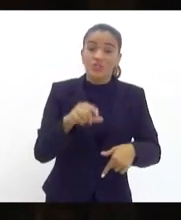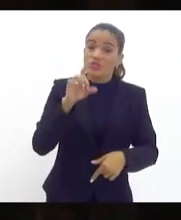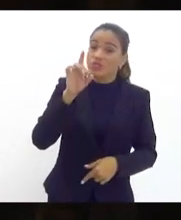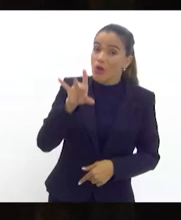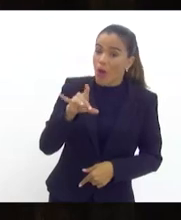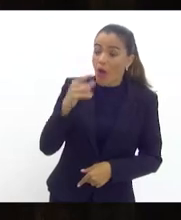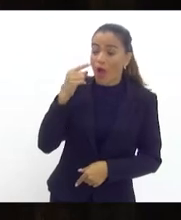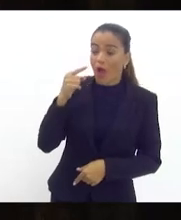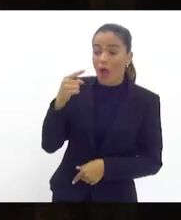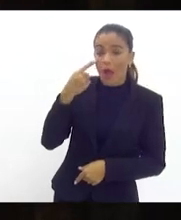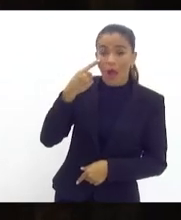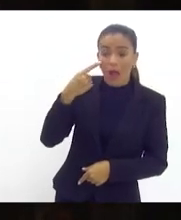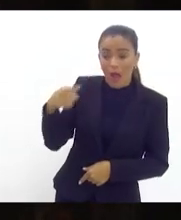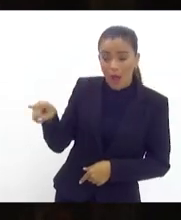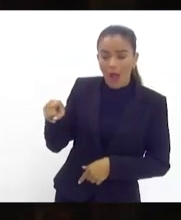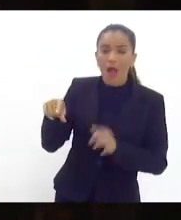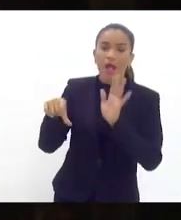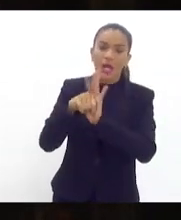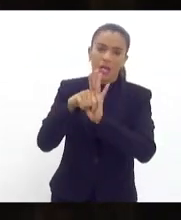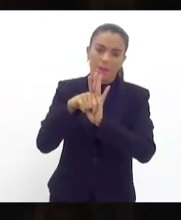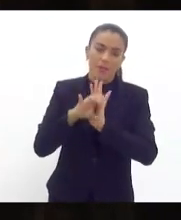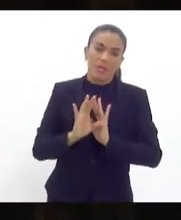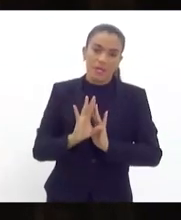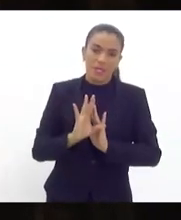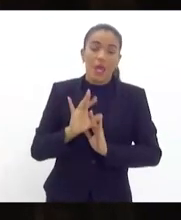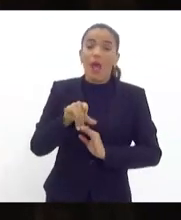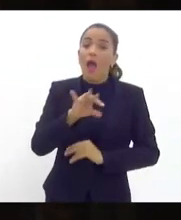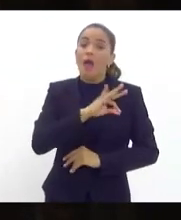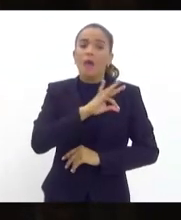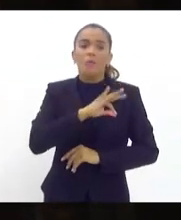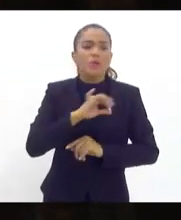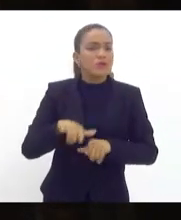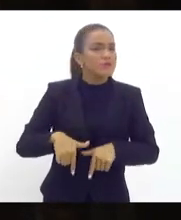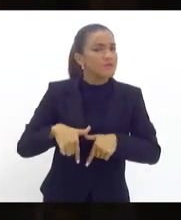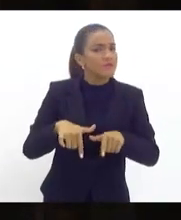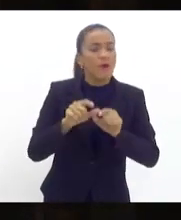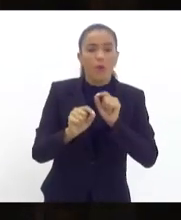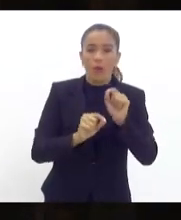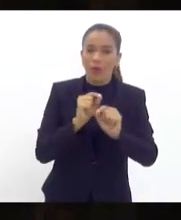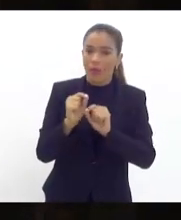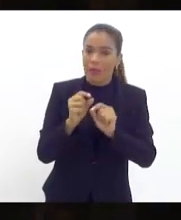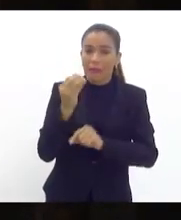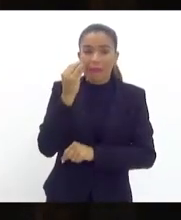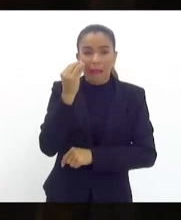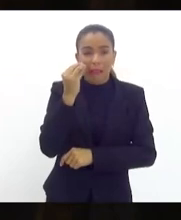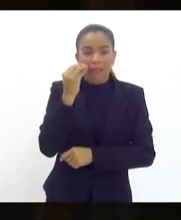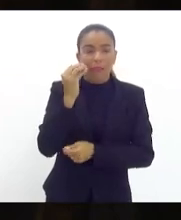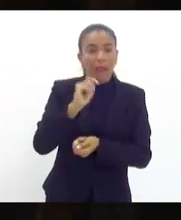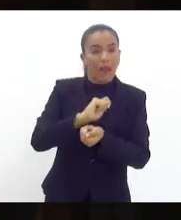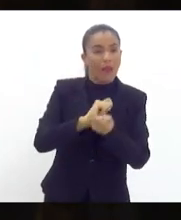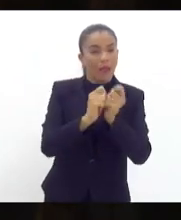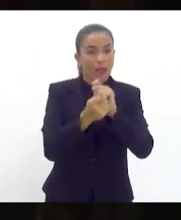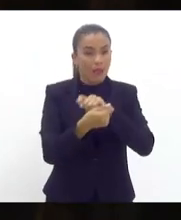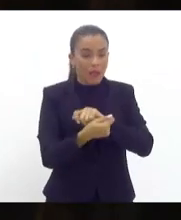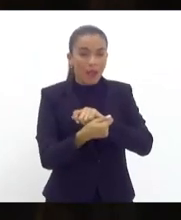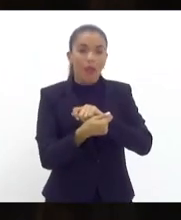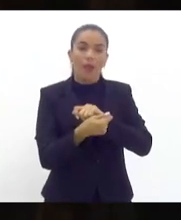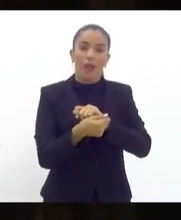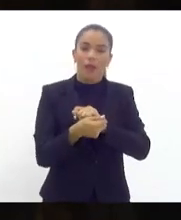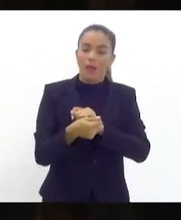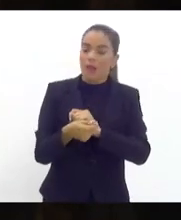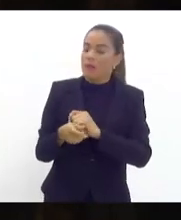indícios de crime O que as Polícias acabam fazendo é tentar contornar certas coisas fazendo algumas